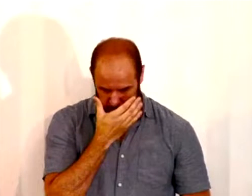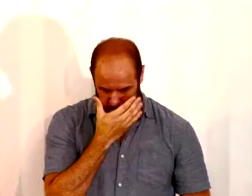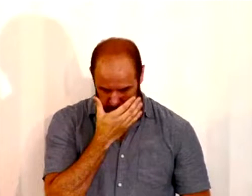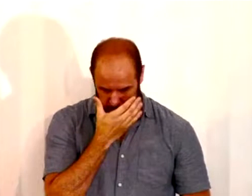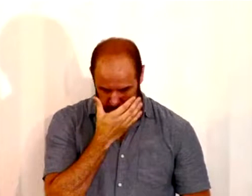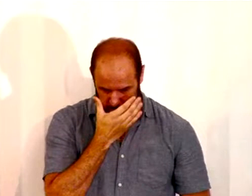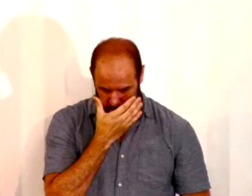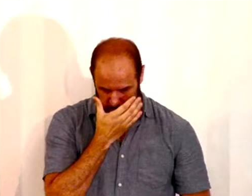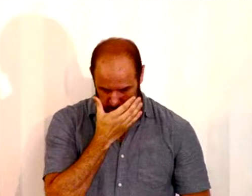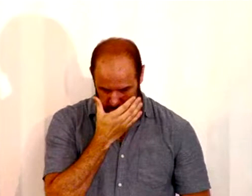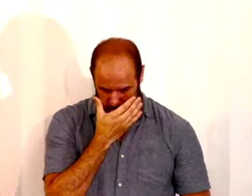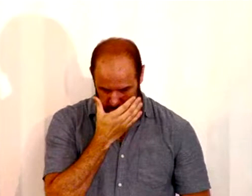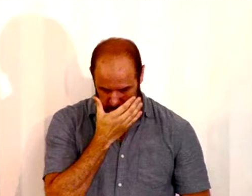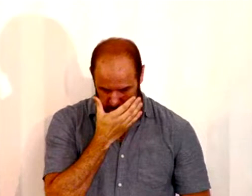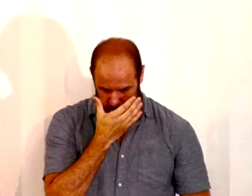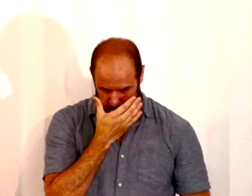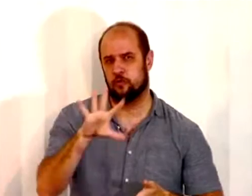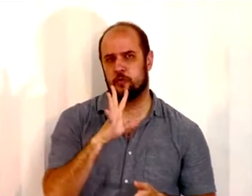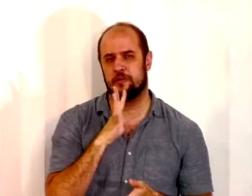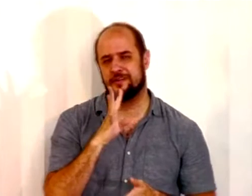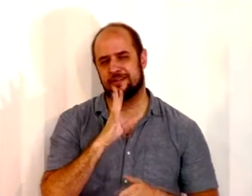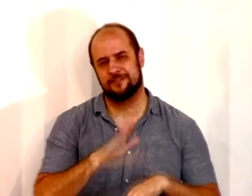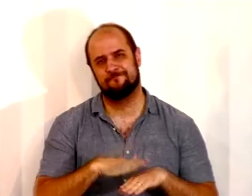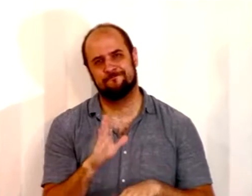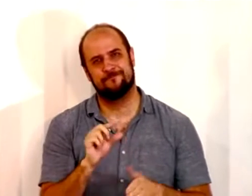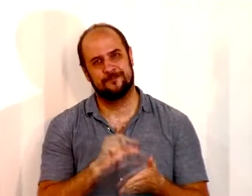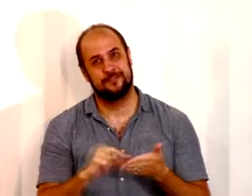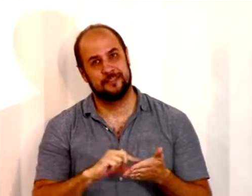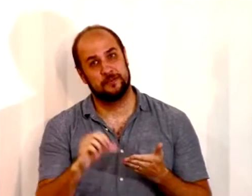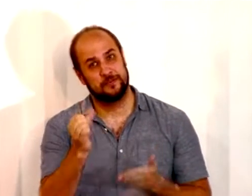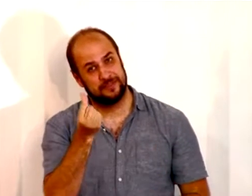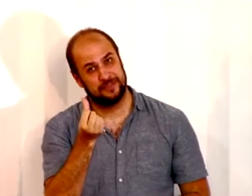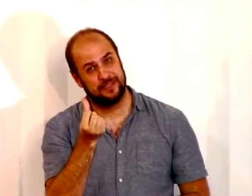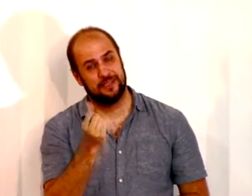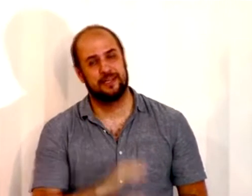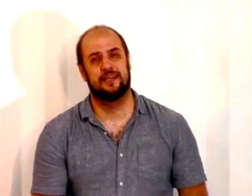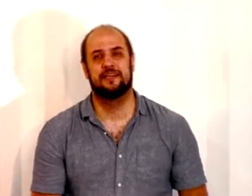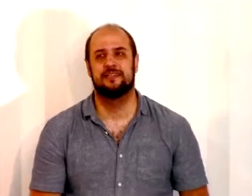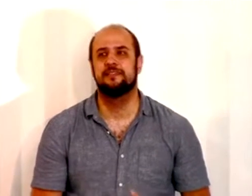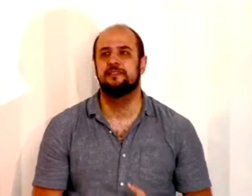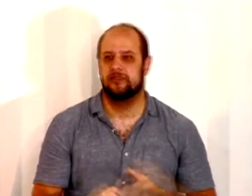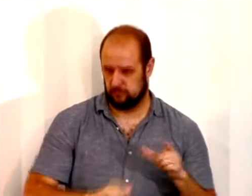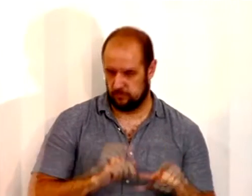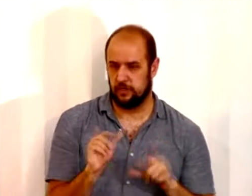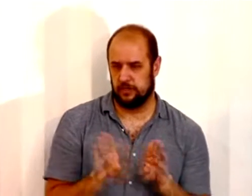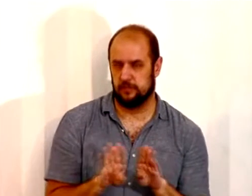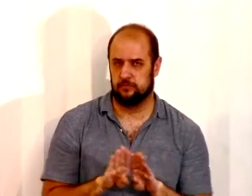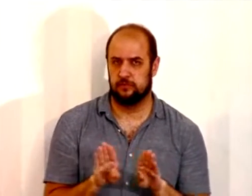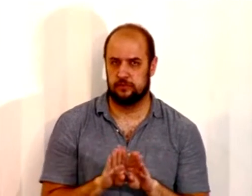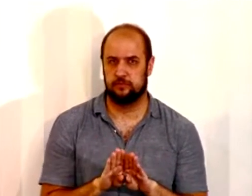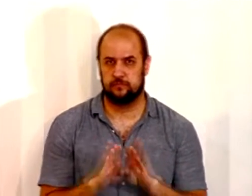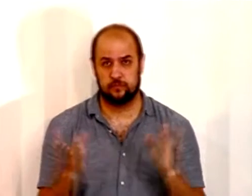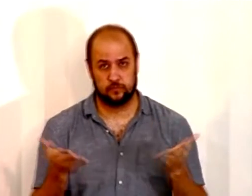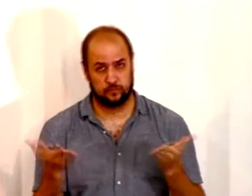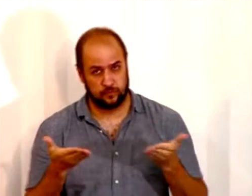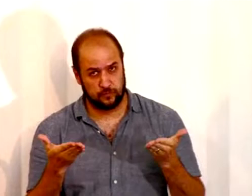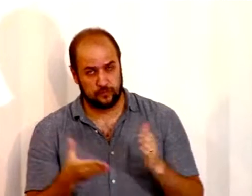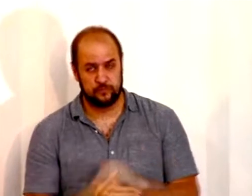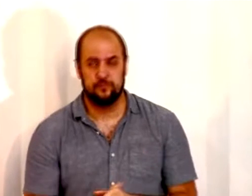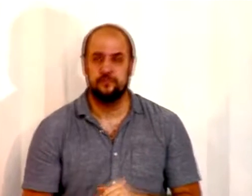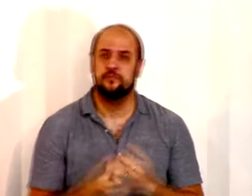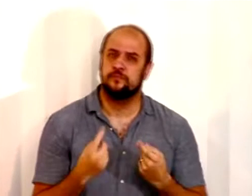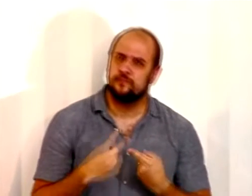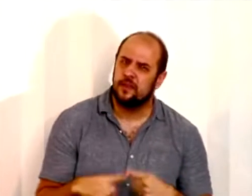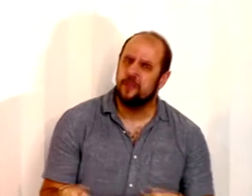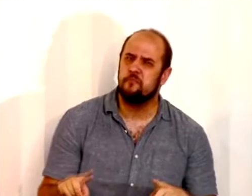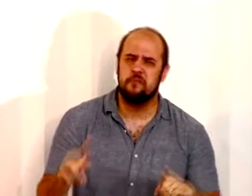Embora o versículo mais conhecido talvez desse trecho seja o verso 6, nós trabalharemos com ele um pouco mais nessa noite,